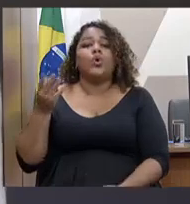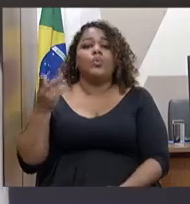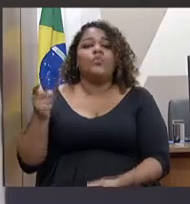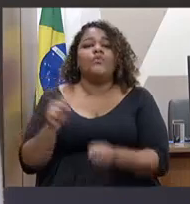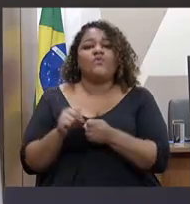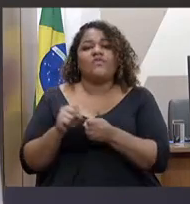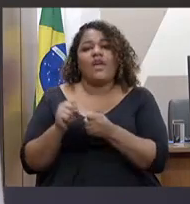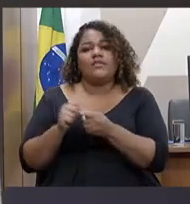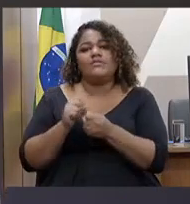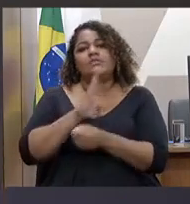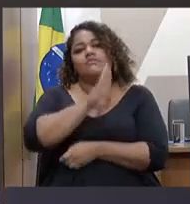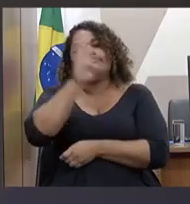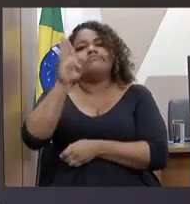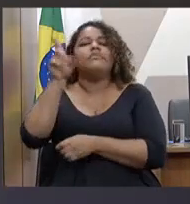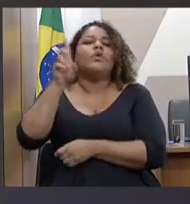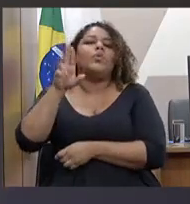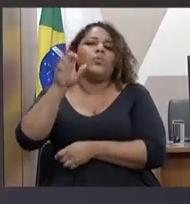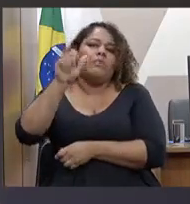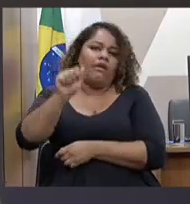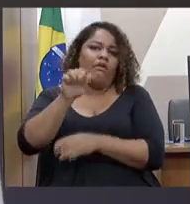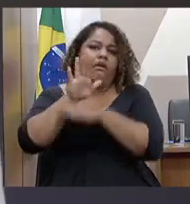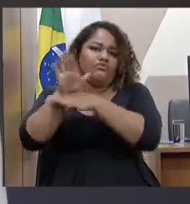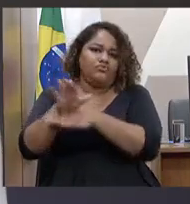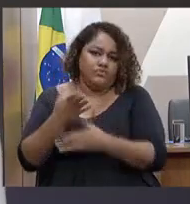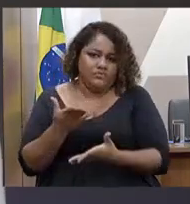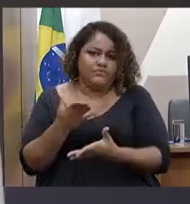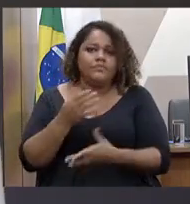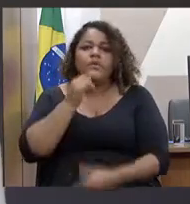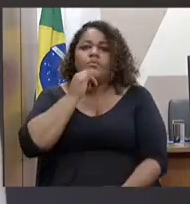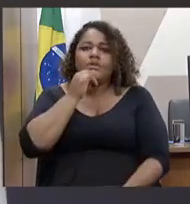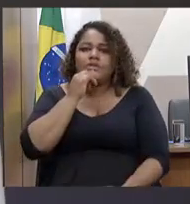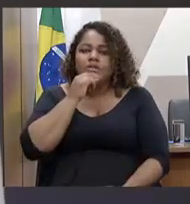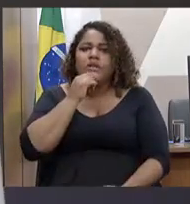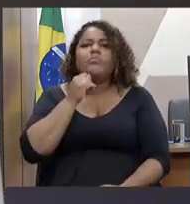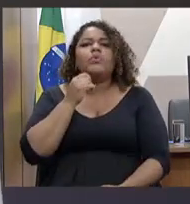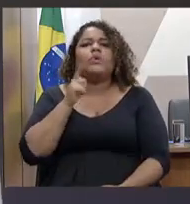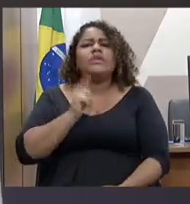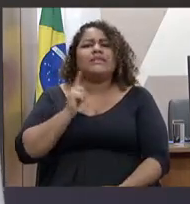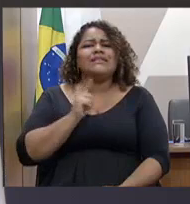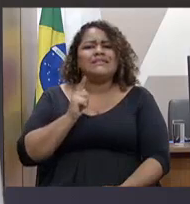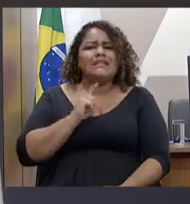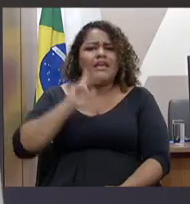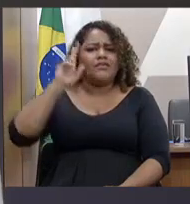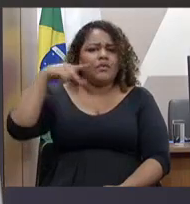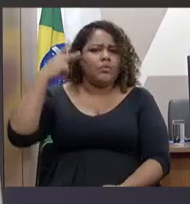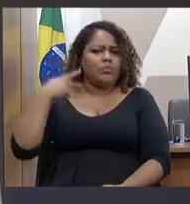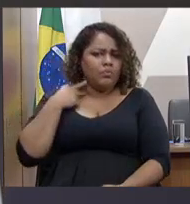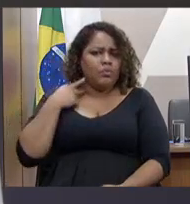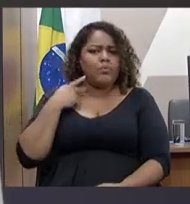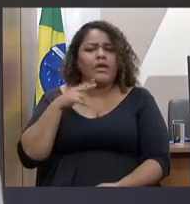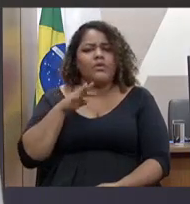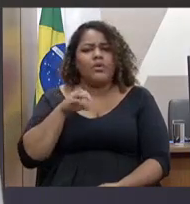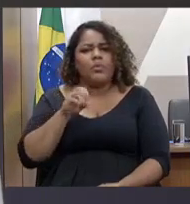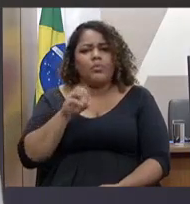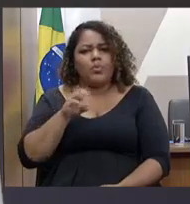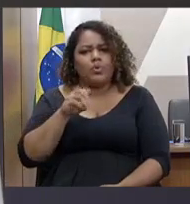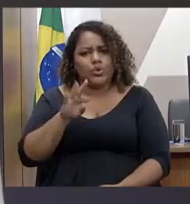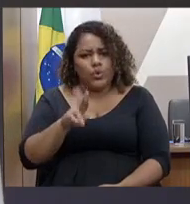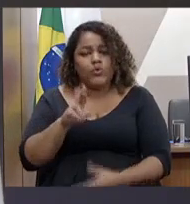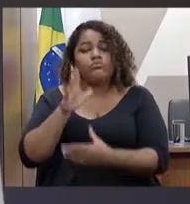tivemos um desembargador promotor de trabalho que ficou dois meses comigo lá em Ubá visitando as indústrias